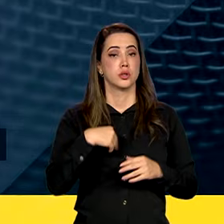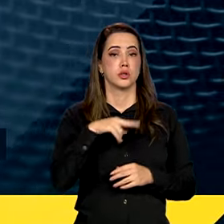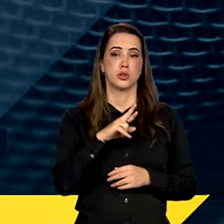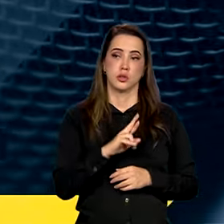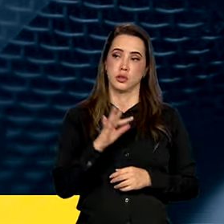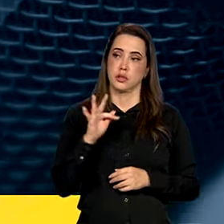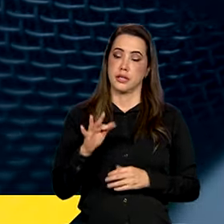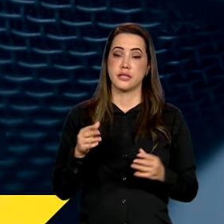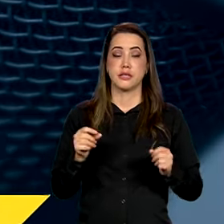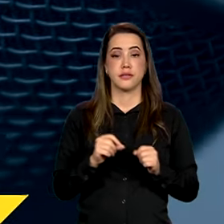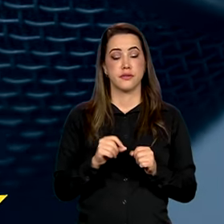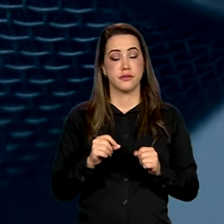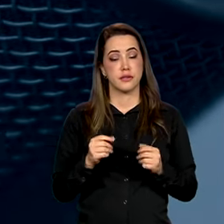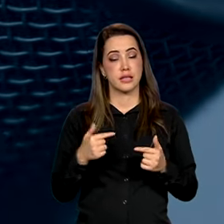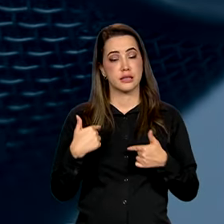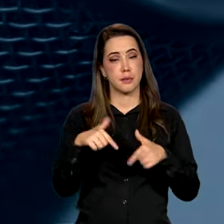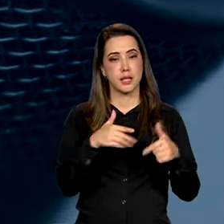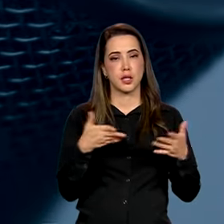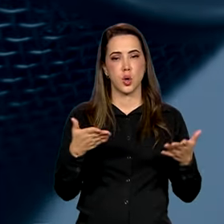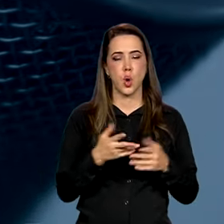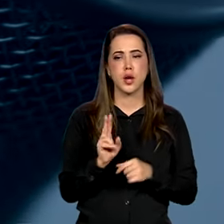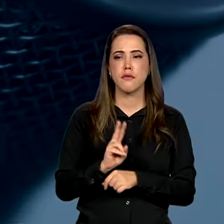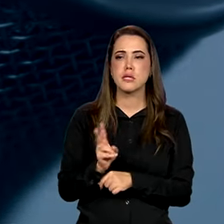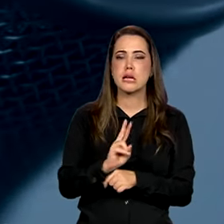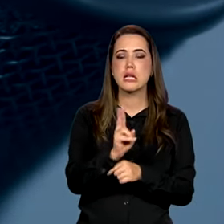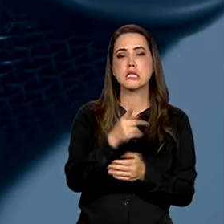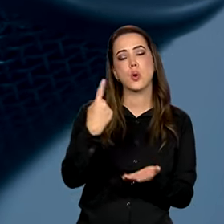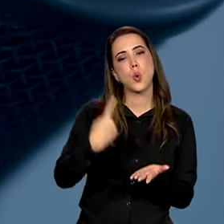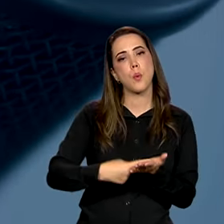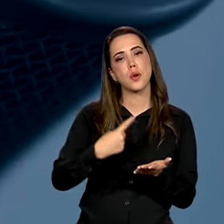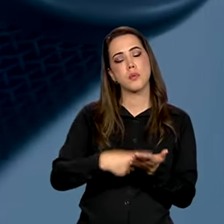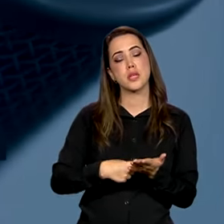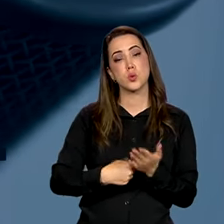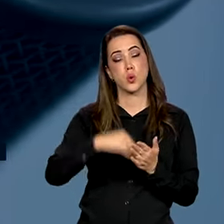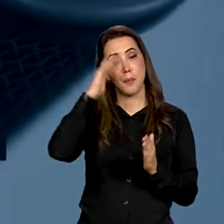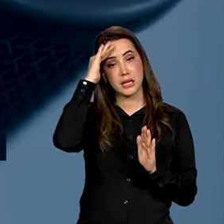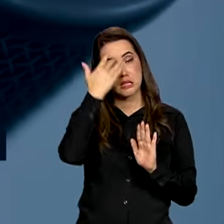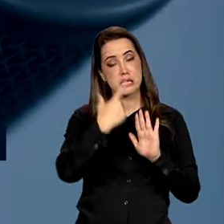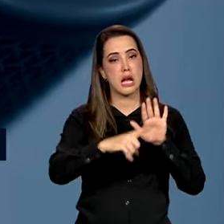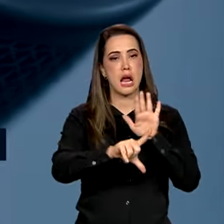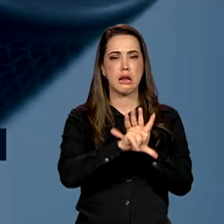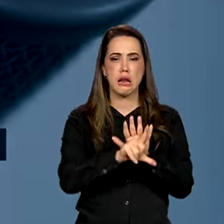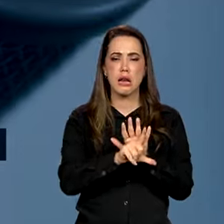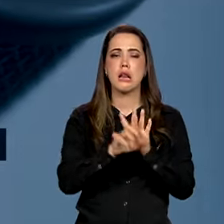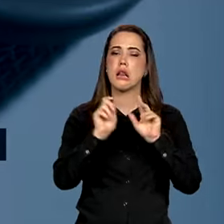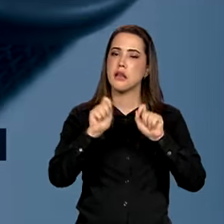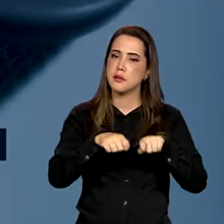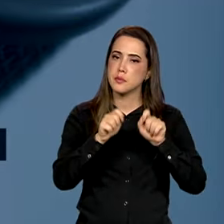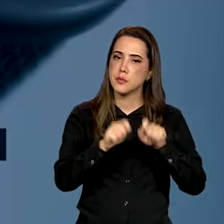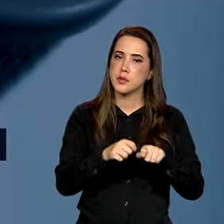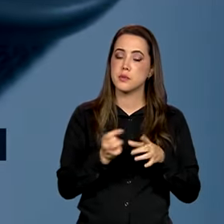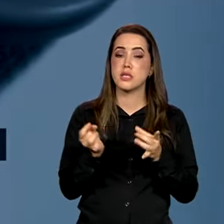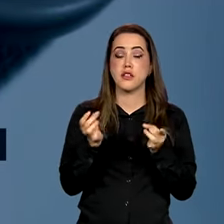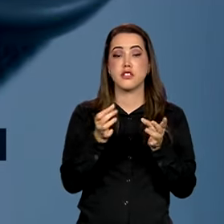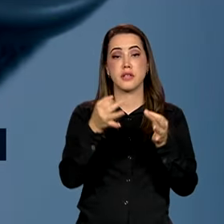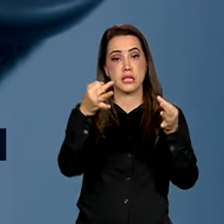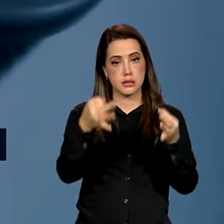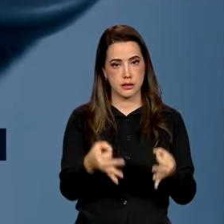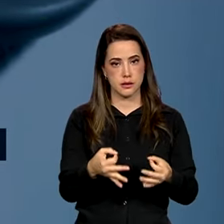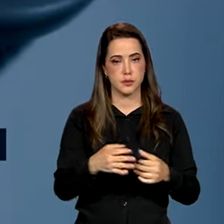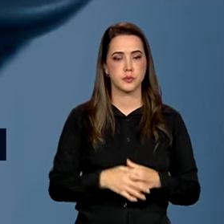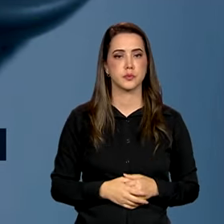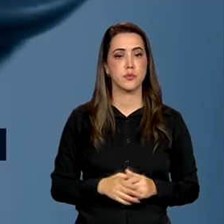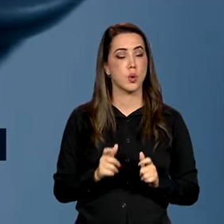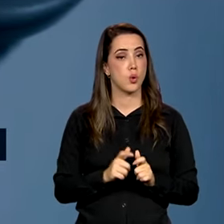Receita Federal agora é uma fiscalização para cumprir a lei e garantir que seja feita essa venda da forma correta